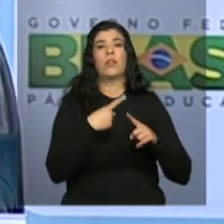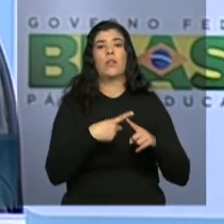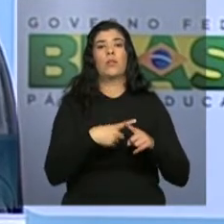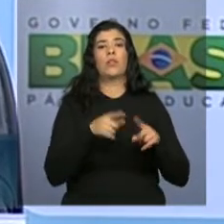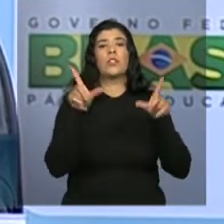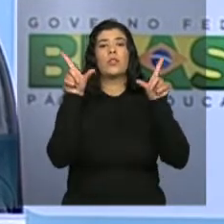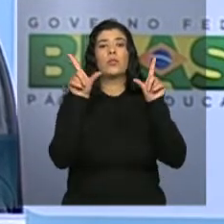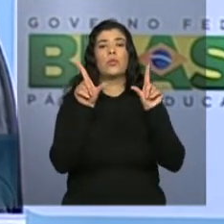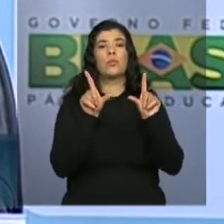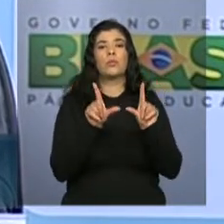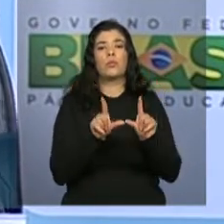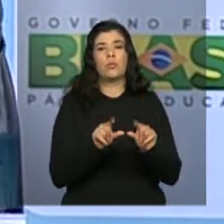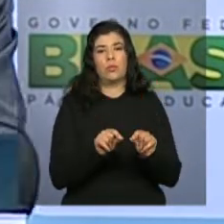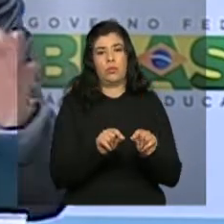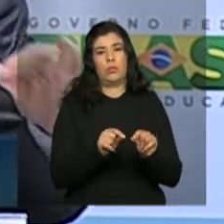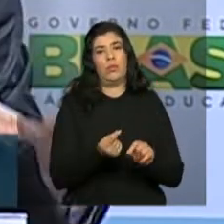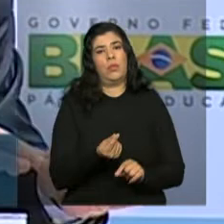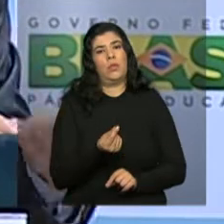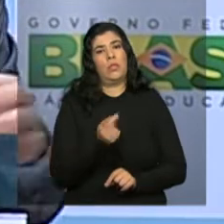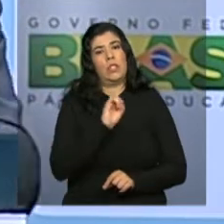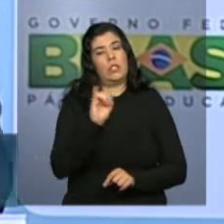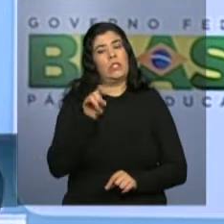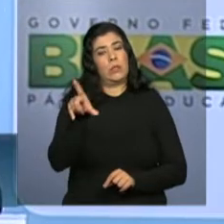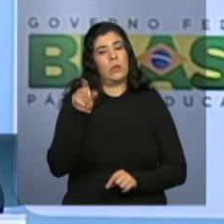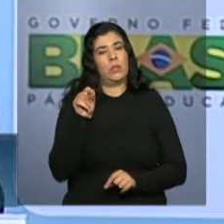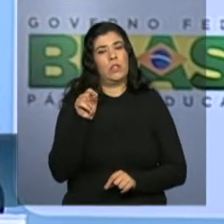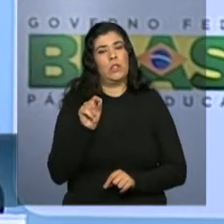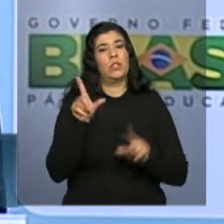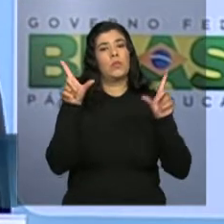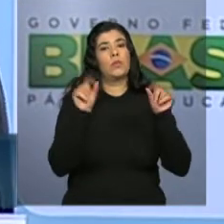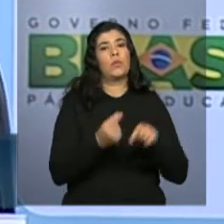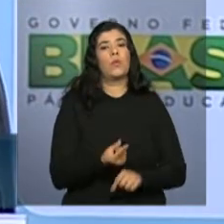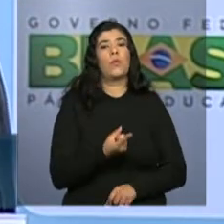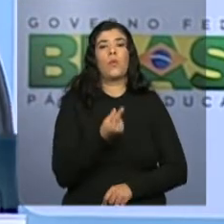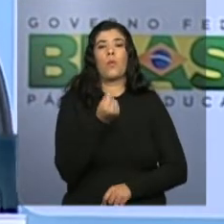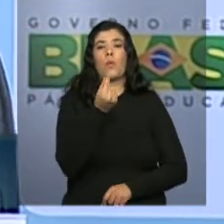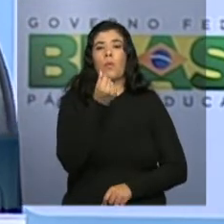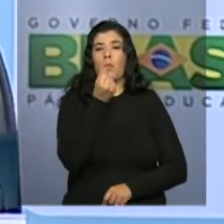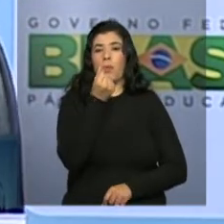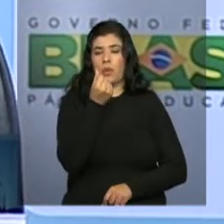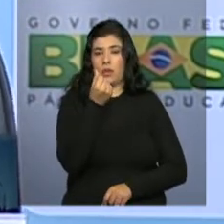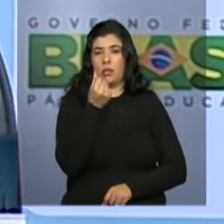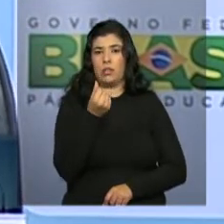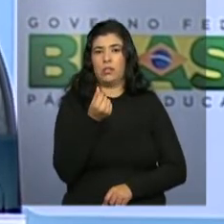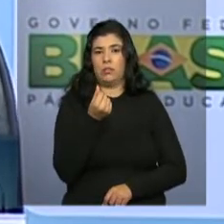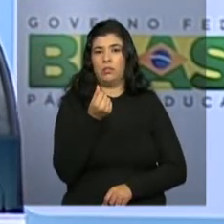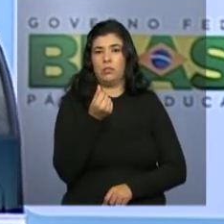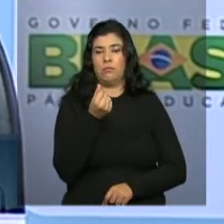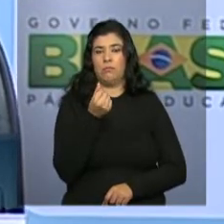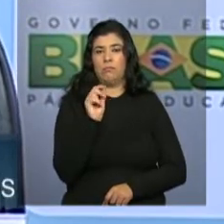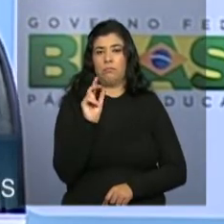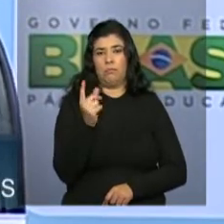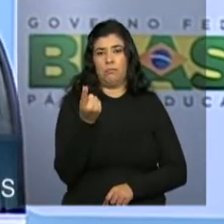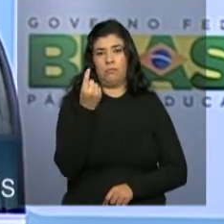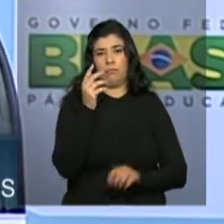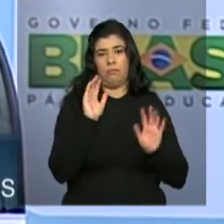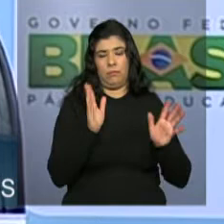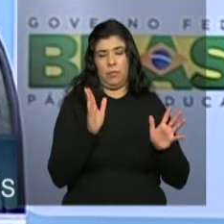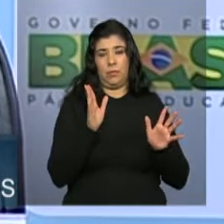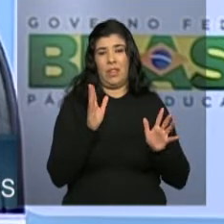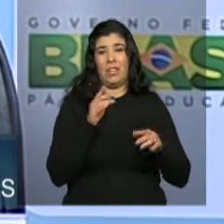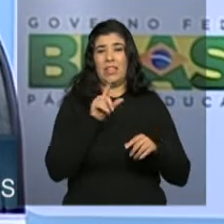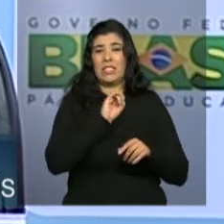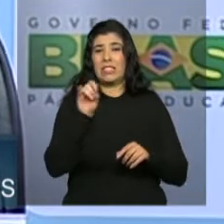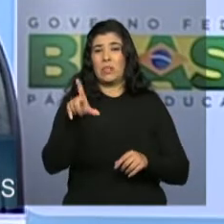compra de medicamentos se adotasse a metodologia até então vigente eu acho que essa